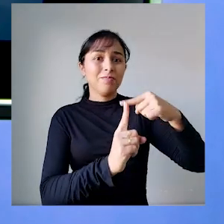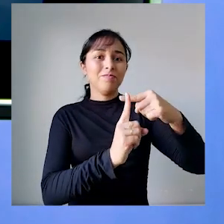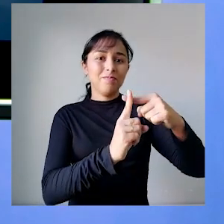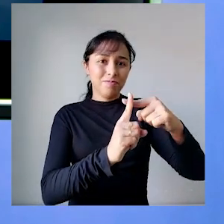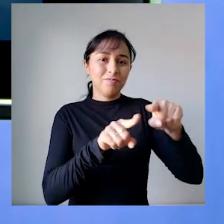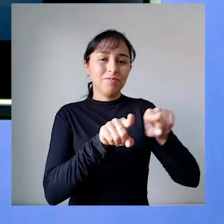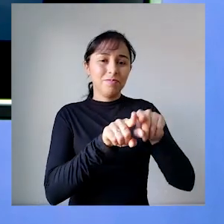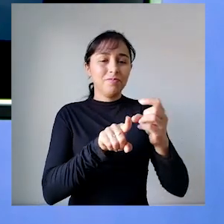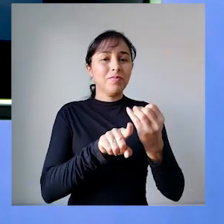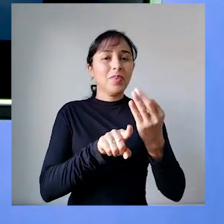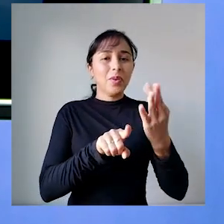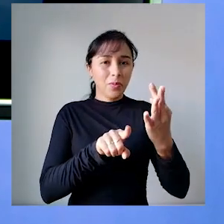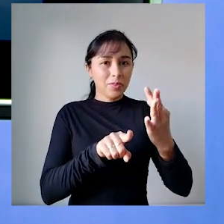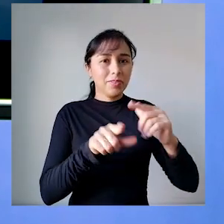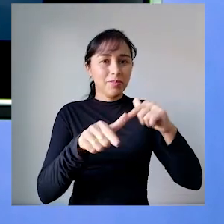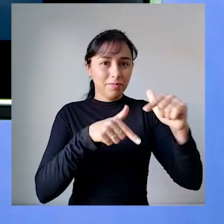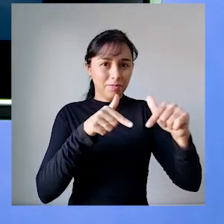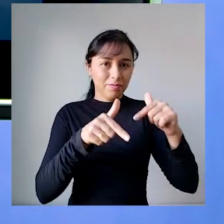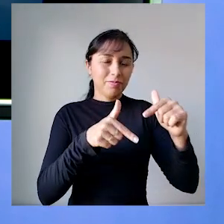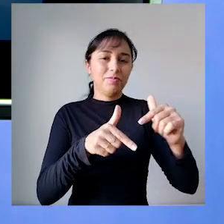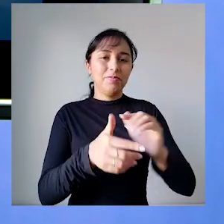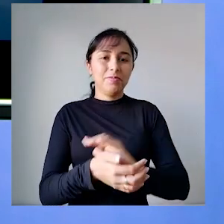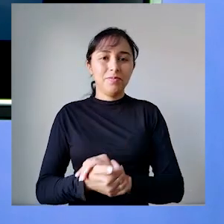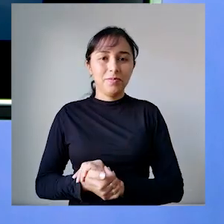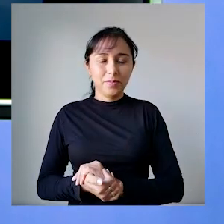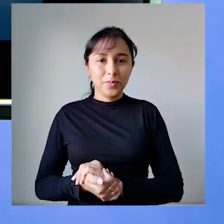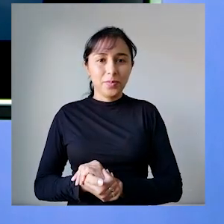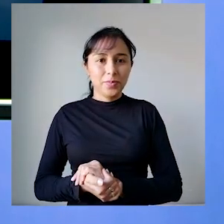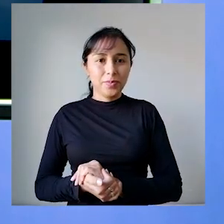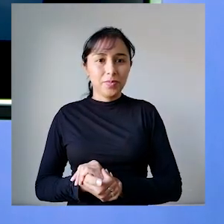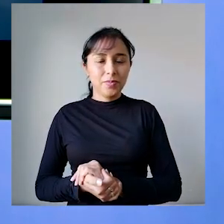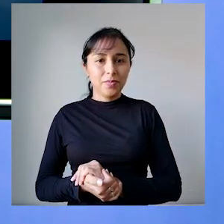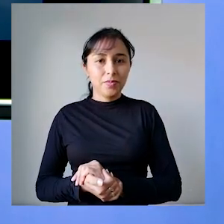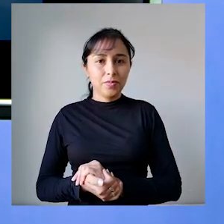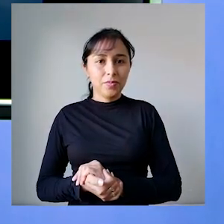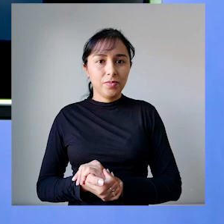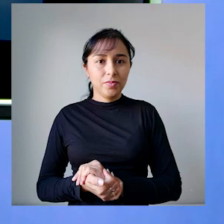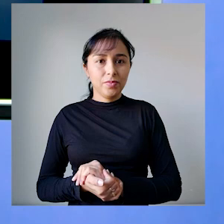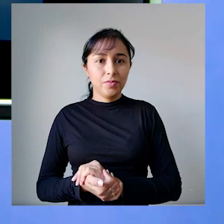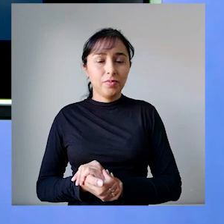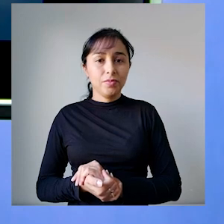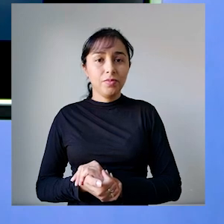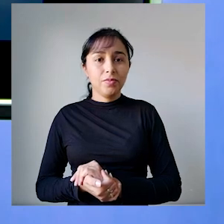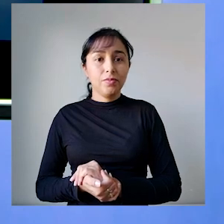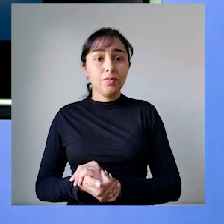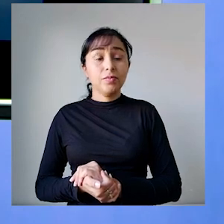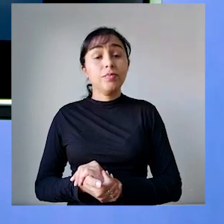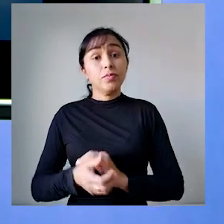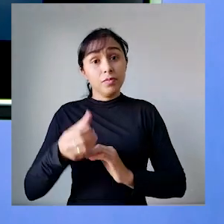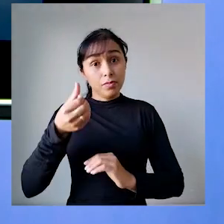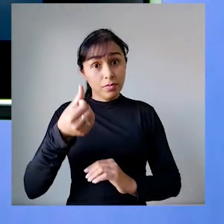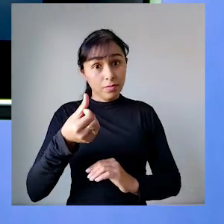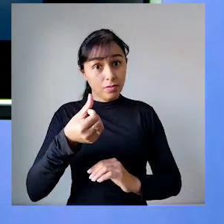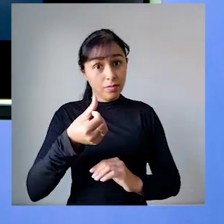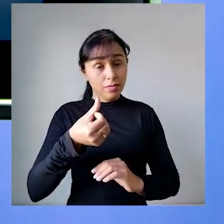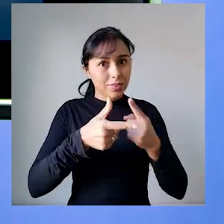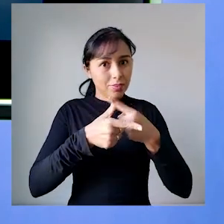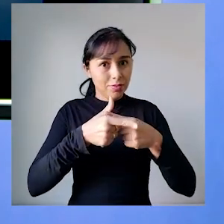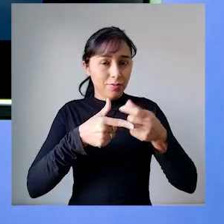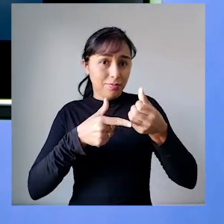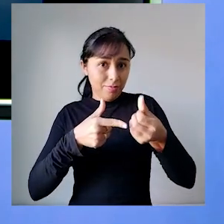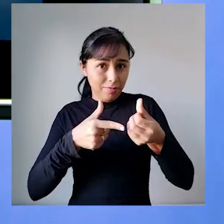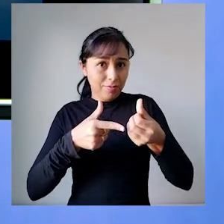vai diminuir também o que eles conseguem fazer, ok? Então vamos lá, vou simplificar aqui 6 com